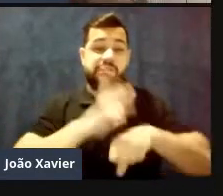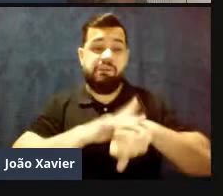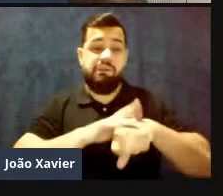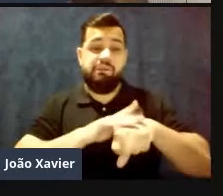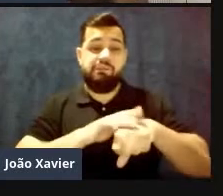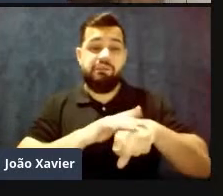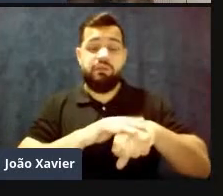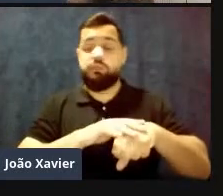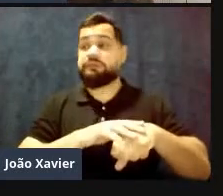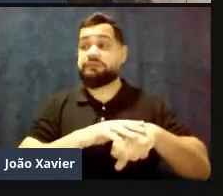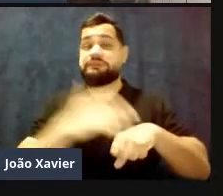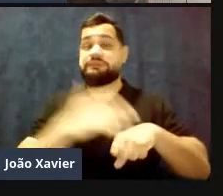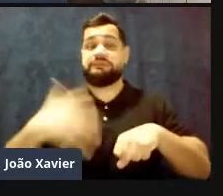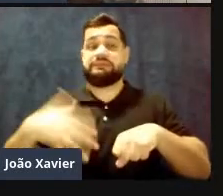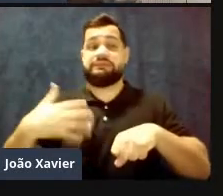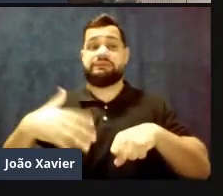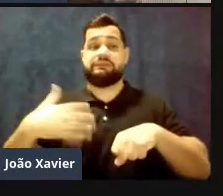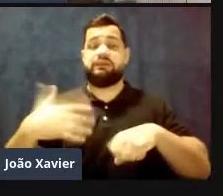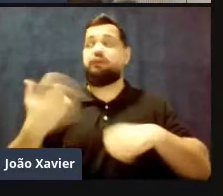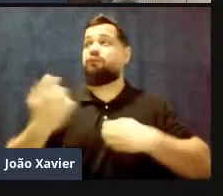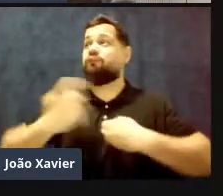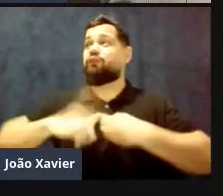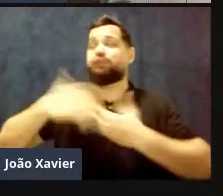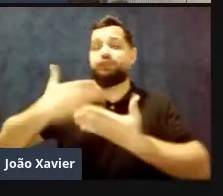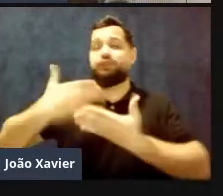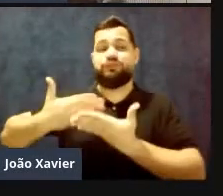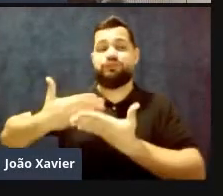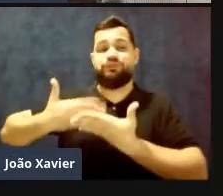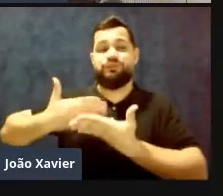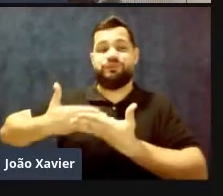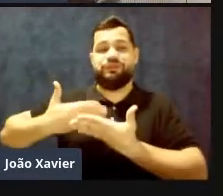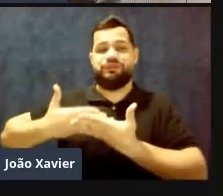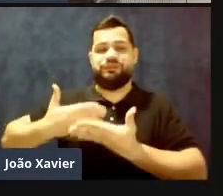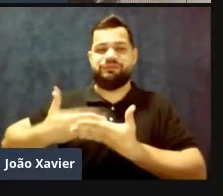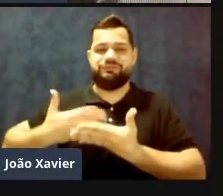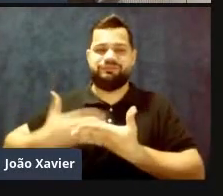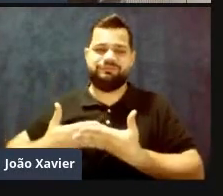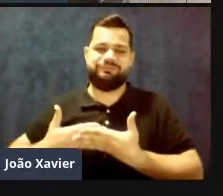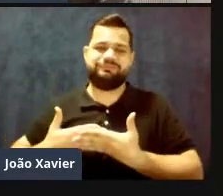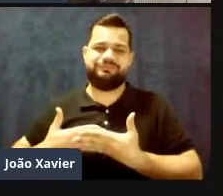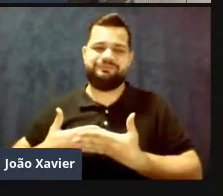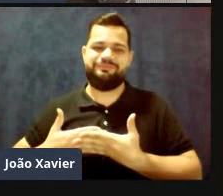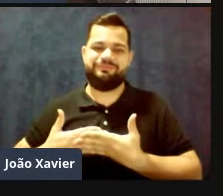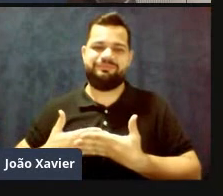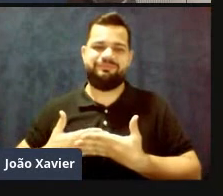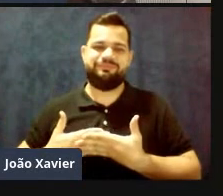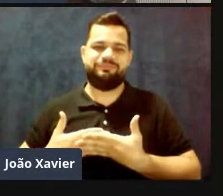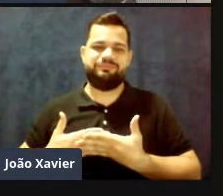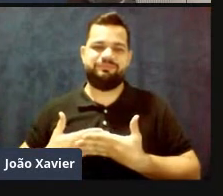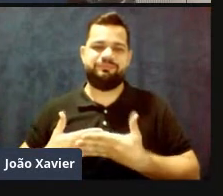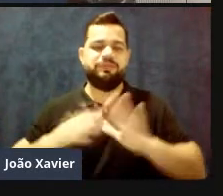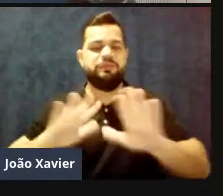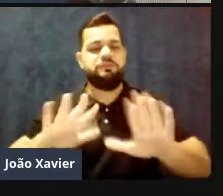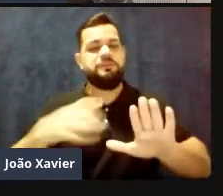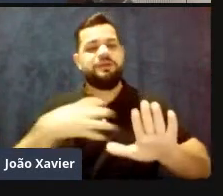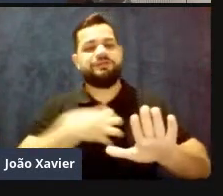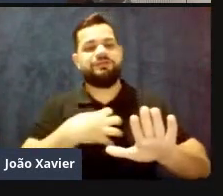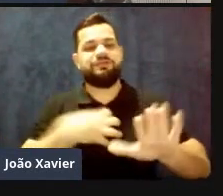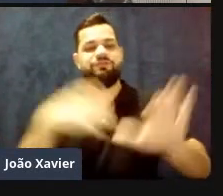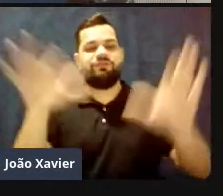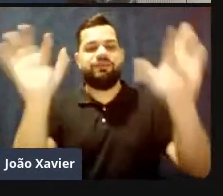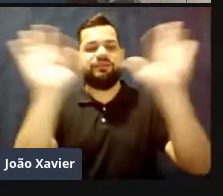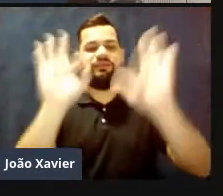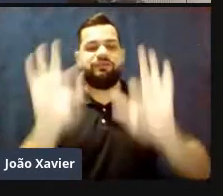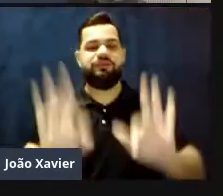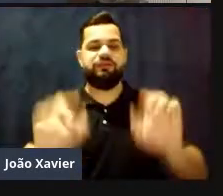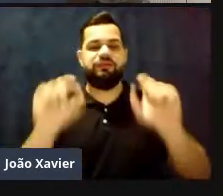agora eu tenho que ver o que eu consigo aplicar dentro das recomendações que são passadas para a Covid. E o que mais me deixa feliz nisso tudo é